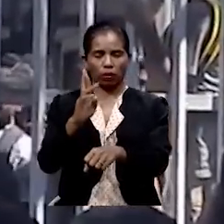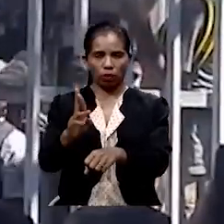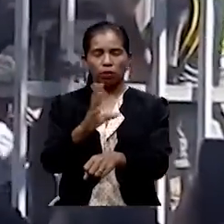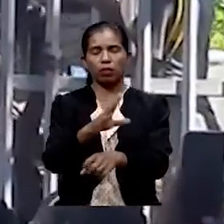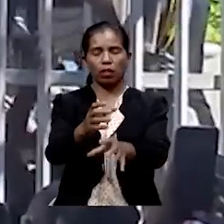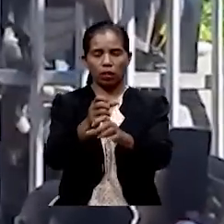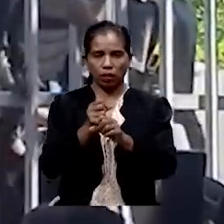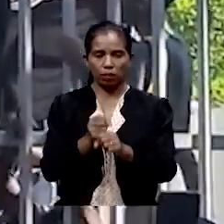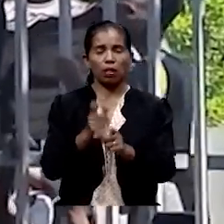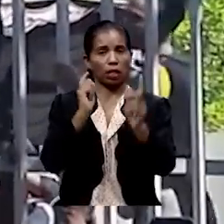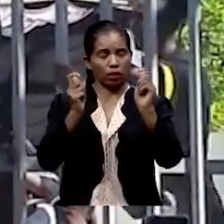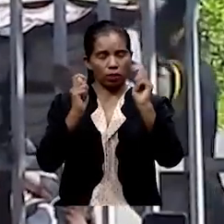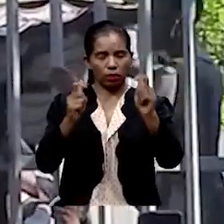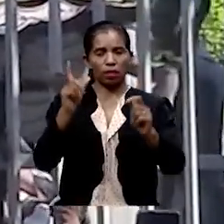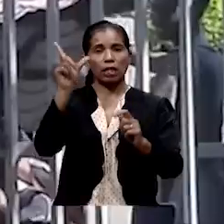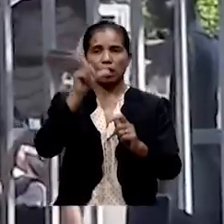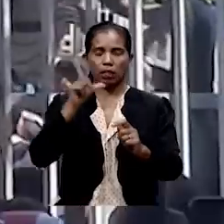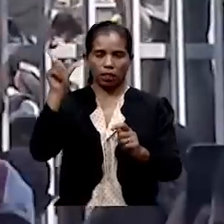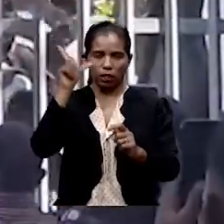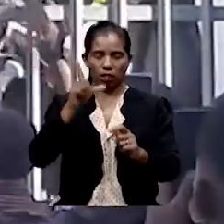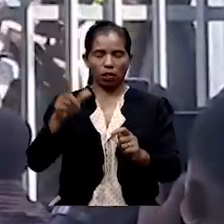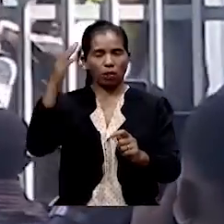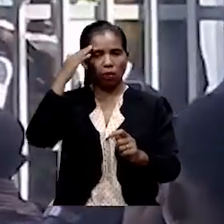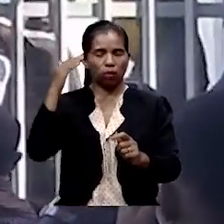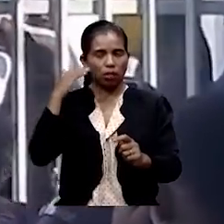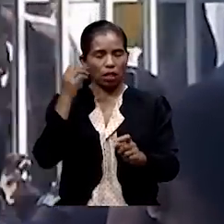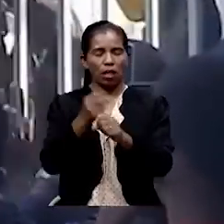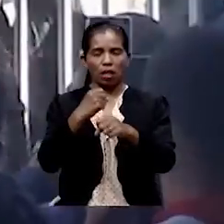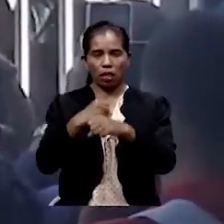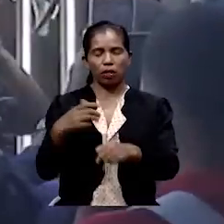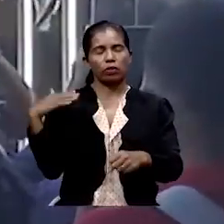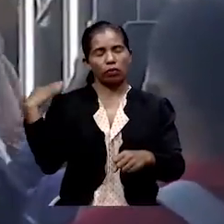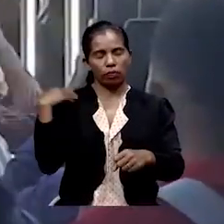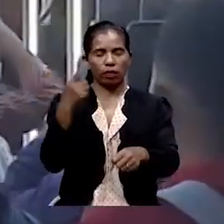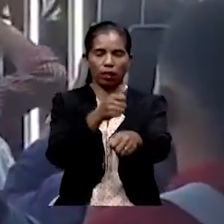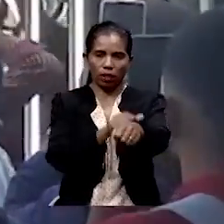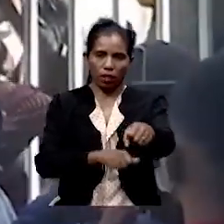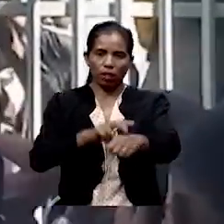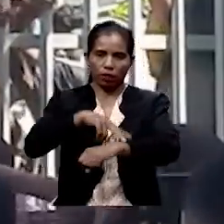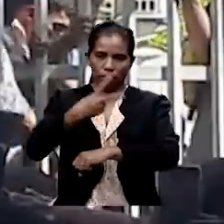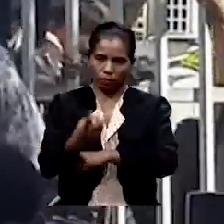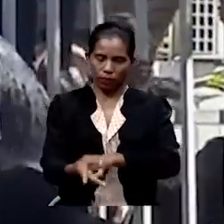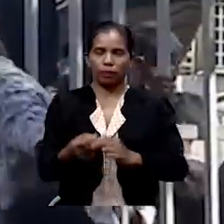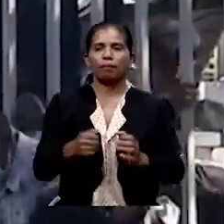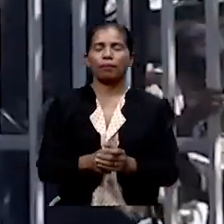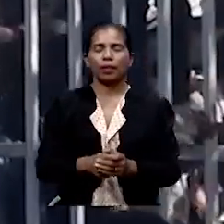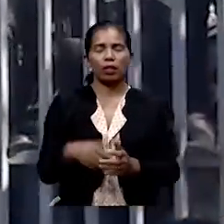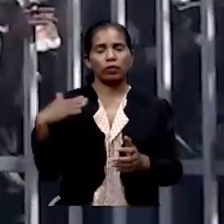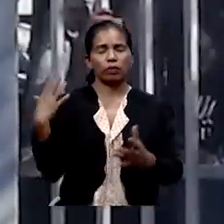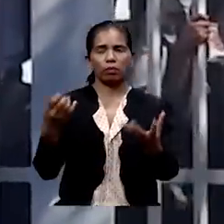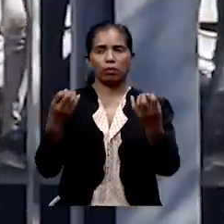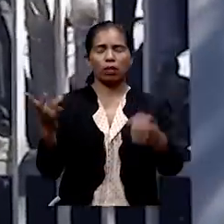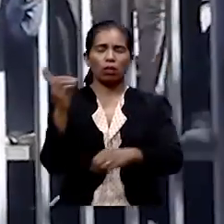malu atutur testa li em Coreia, do resulta jovem balum canek no mono. Além de jovem barak nos